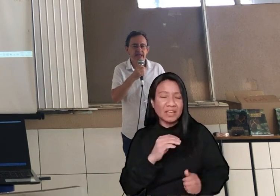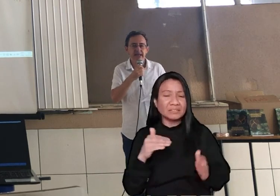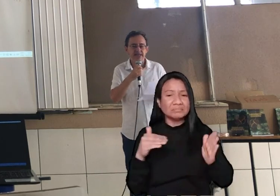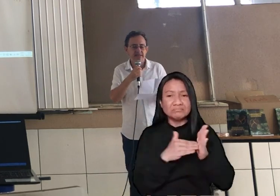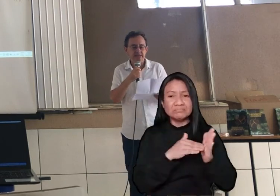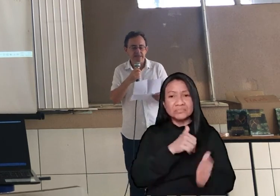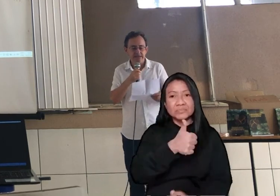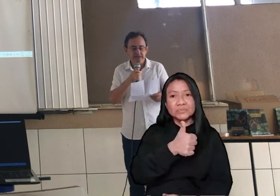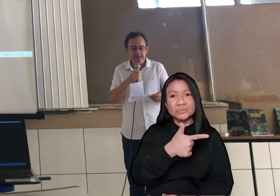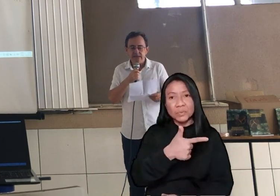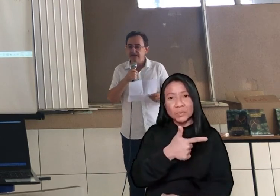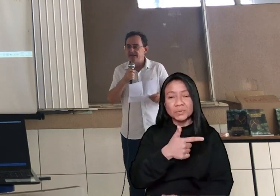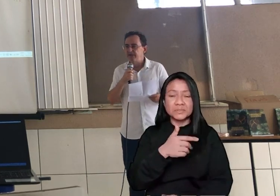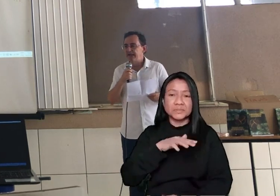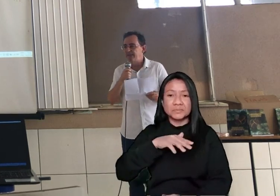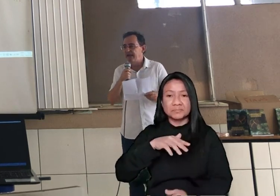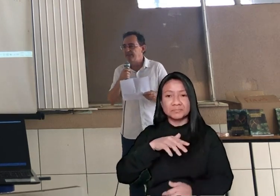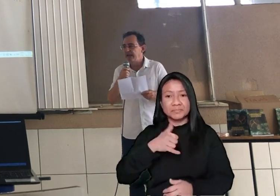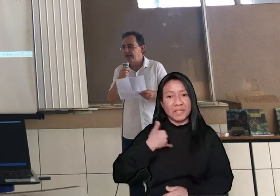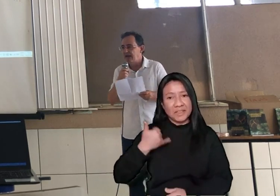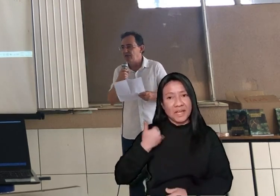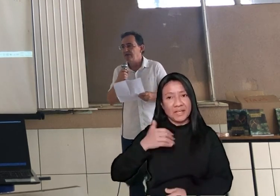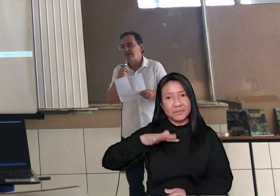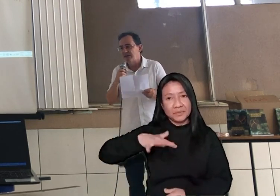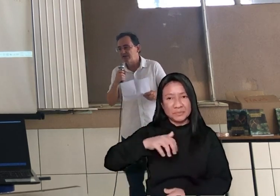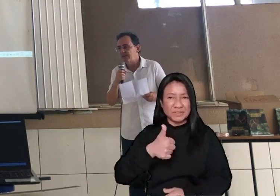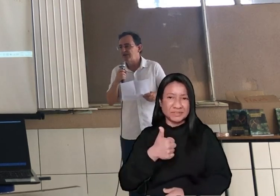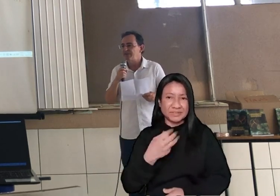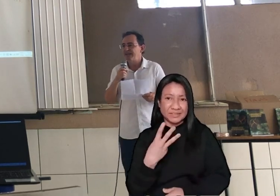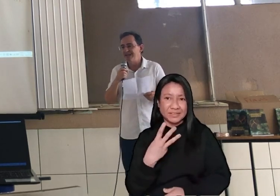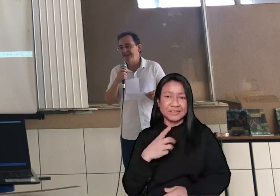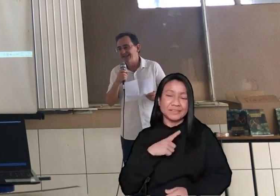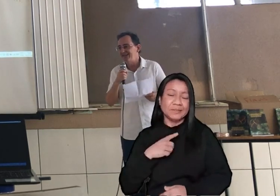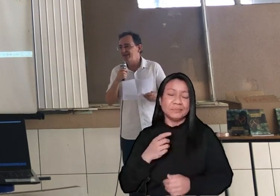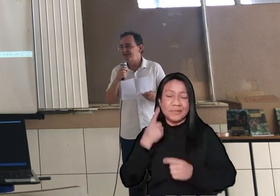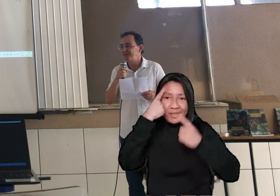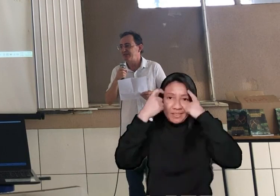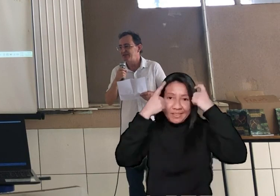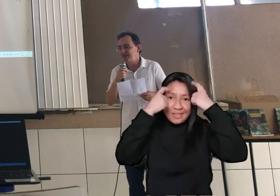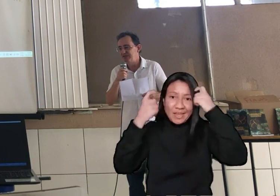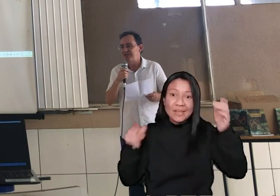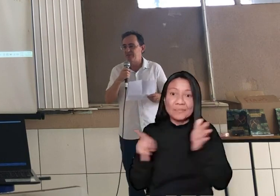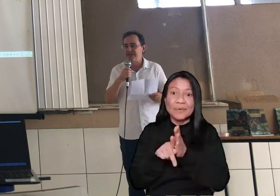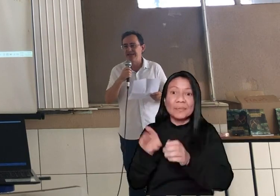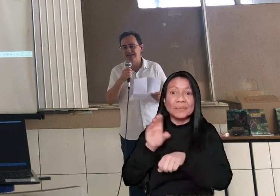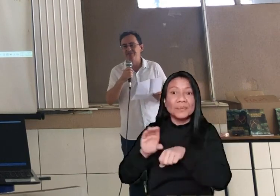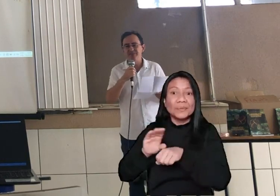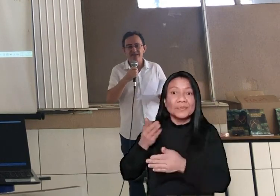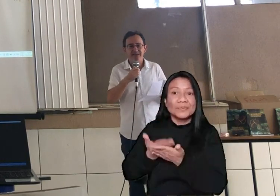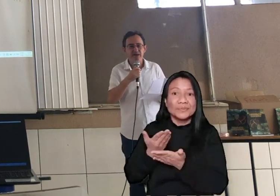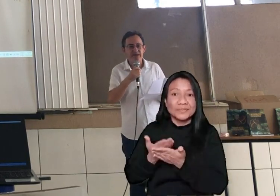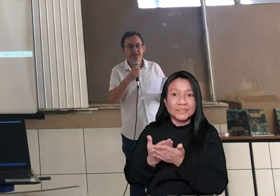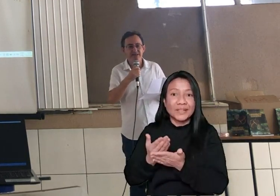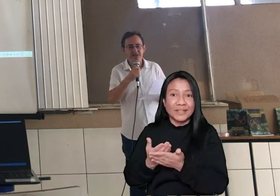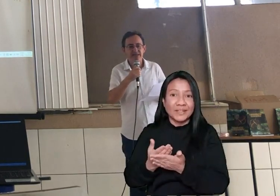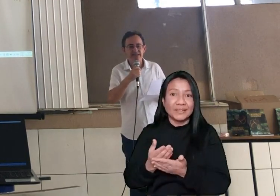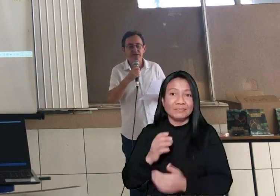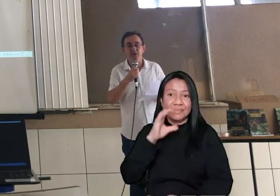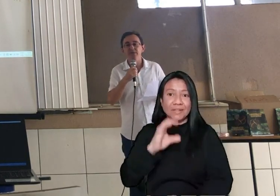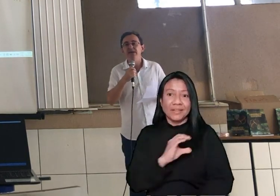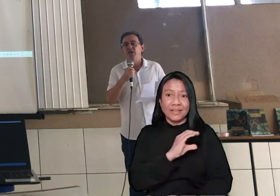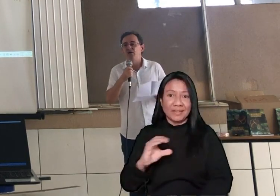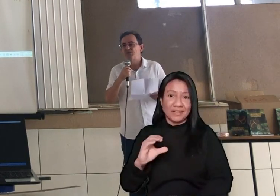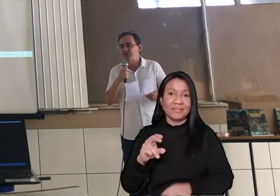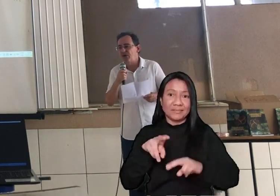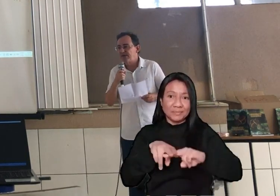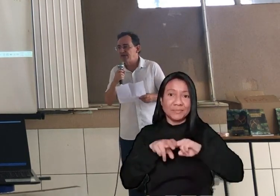na catequese, né? Então era bem legal. Por isso que eu perguntei que gosta de educação artística, porque ele realmente tinha esse